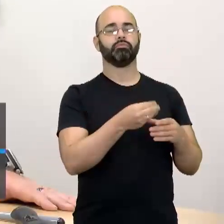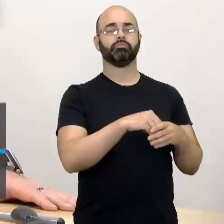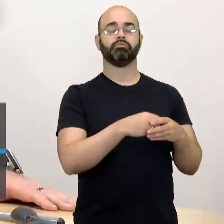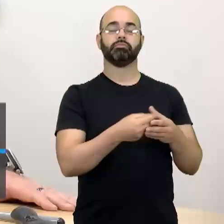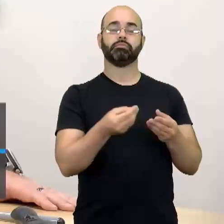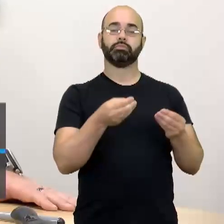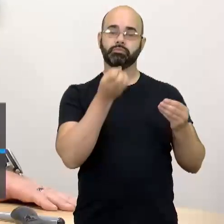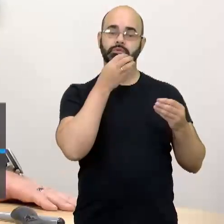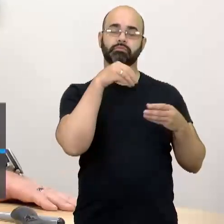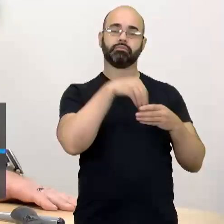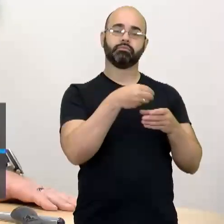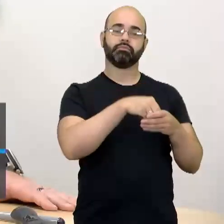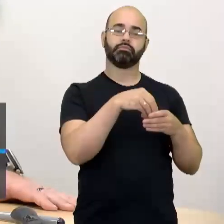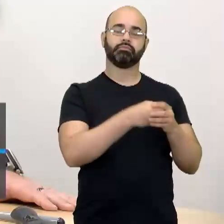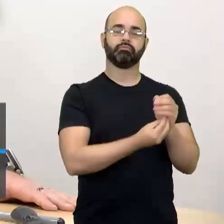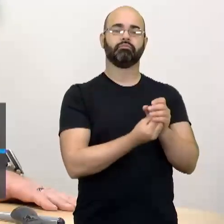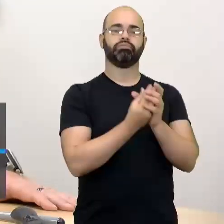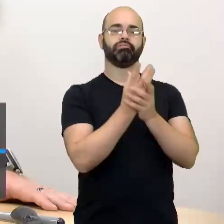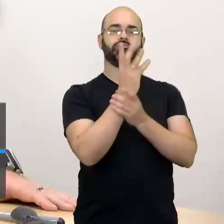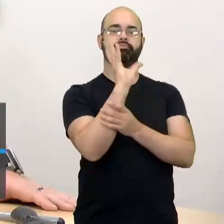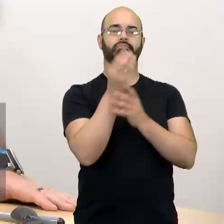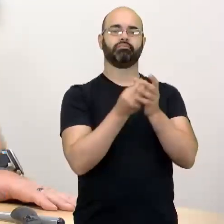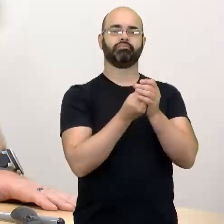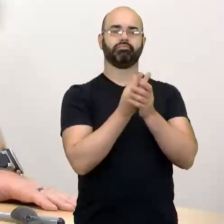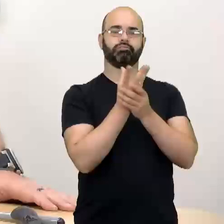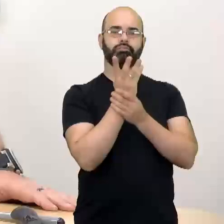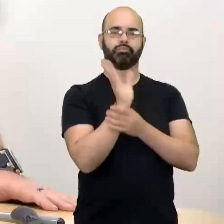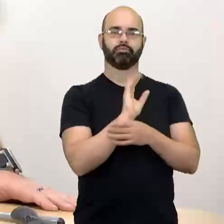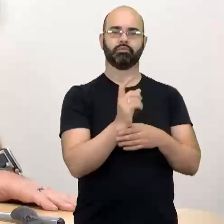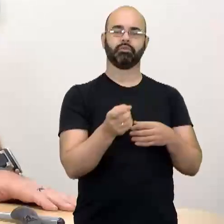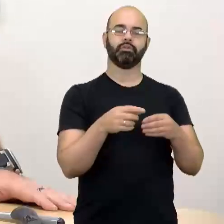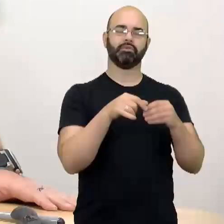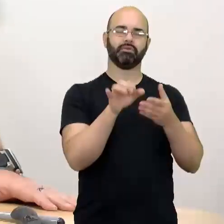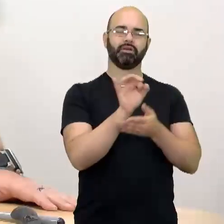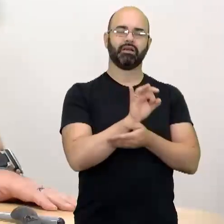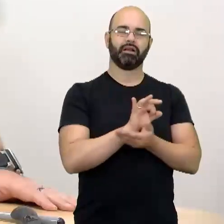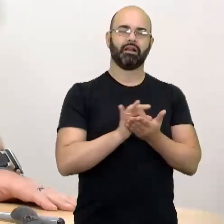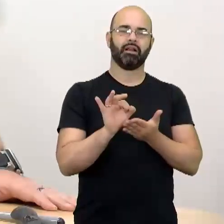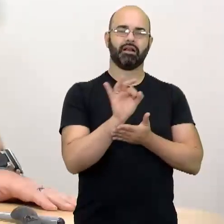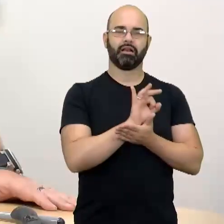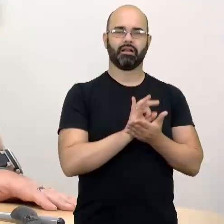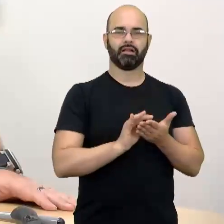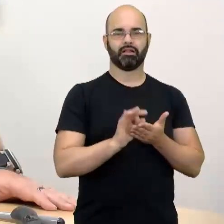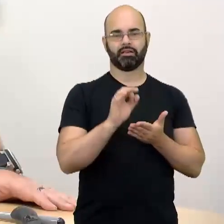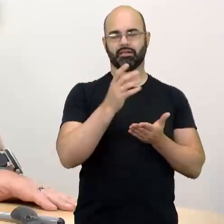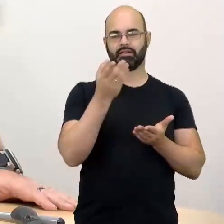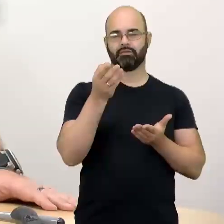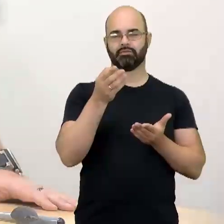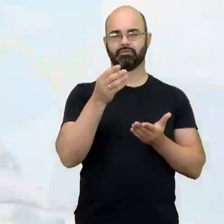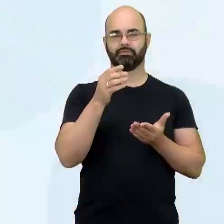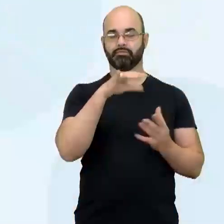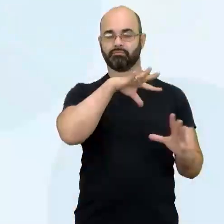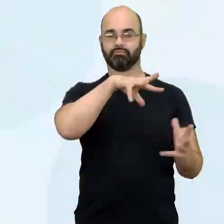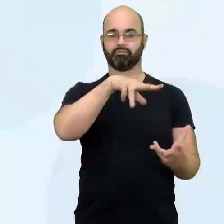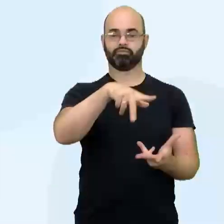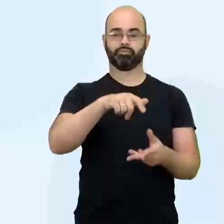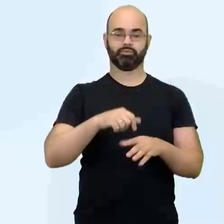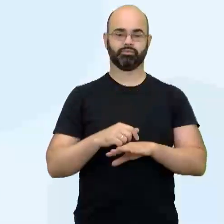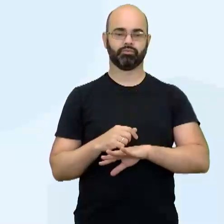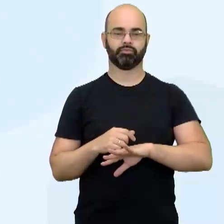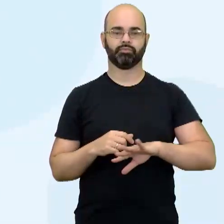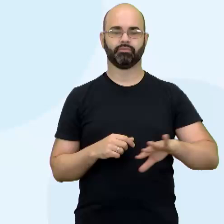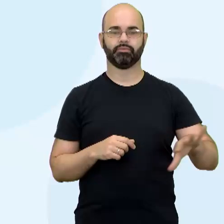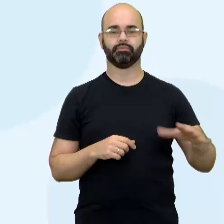grãos do planeta. Vamos lá para o próximo mapa, né? A gente falou da questão da importância do solo quanto à água, mapa de